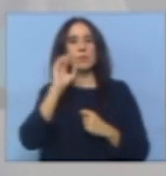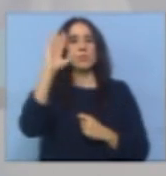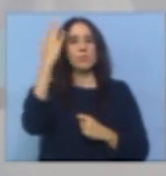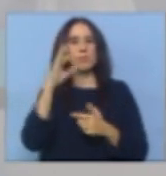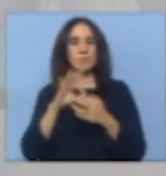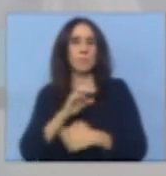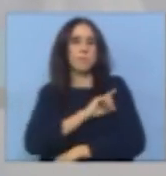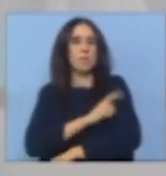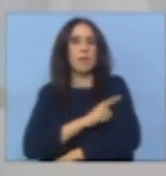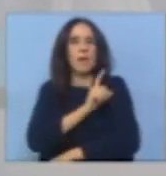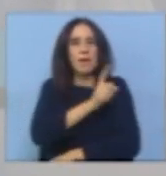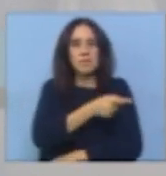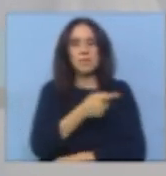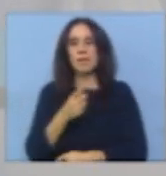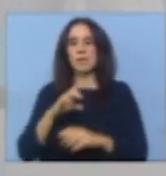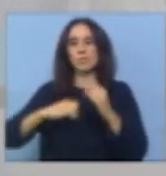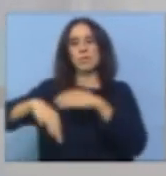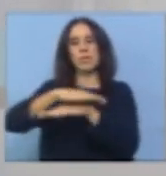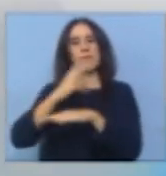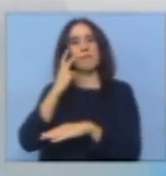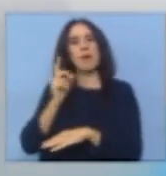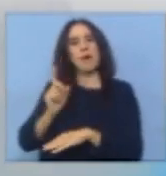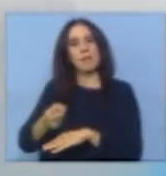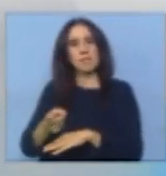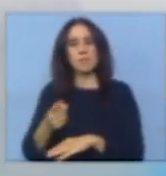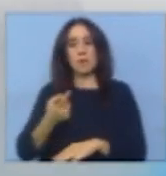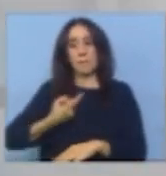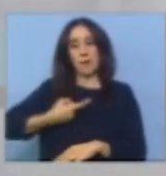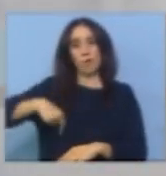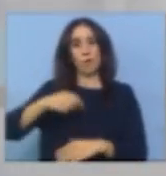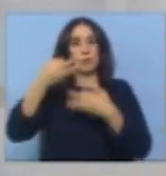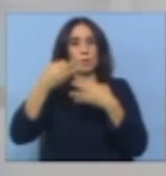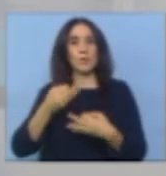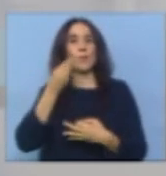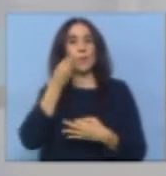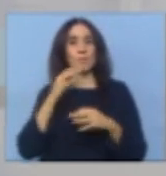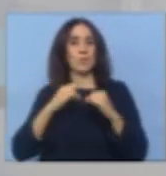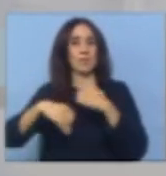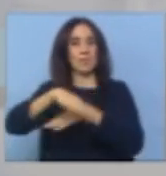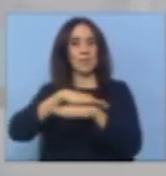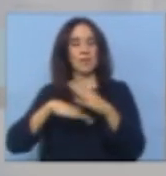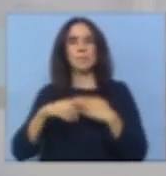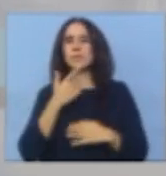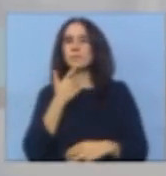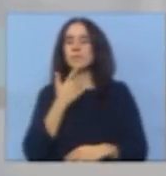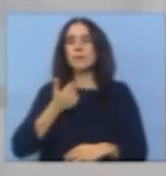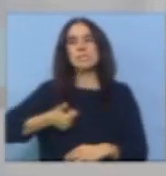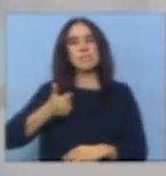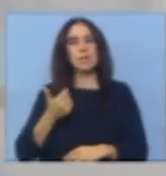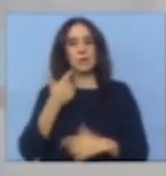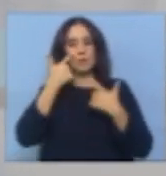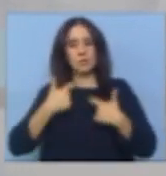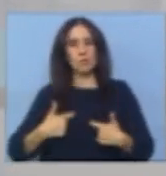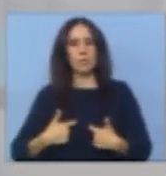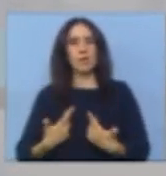o poder e o que é viver em sociedade, como é que nos devemos comportar em sociedade, mas perceber que, acima de tudo, o ser